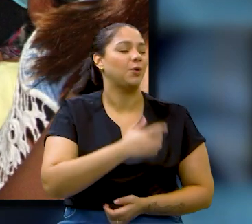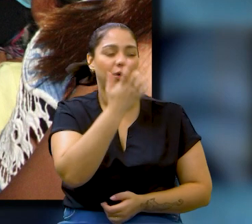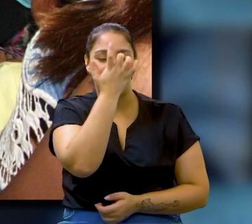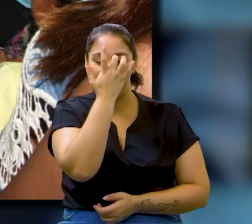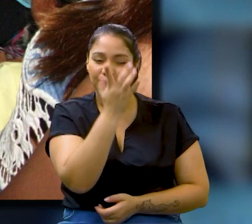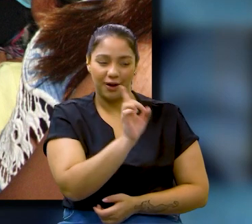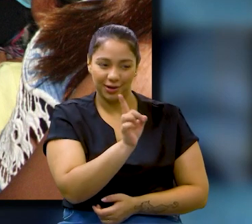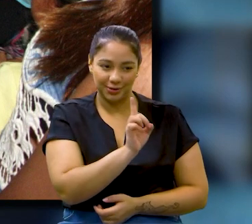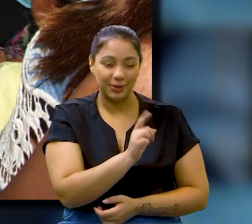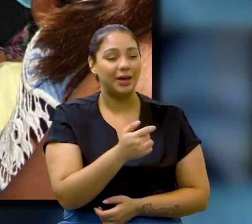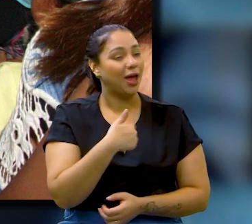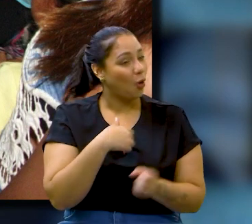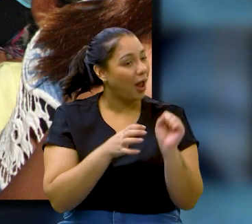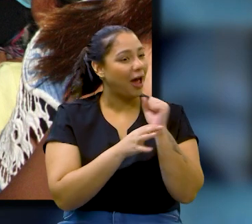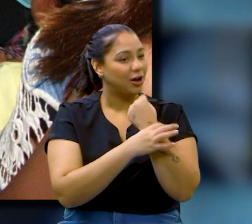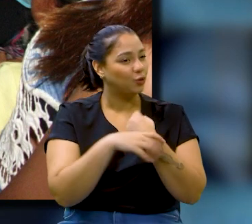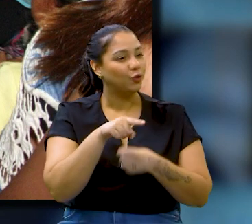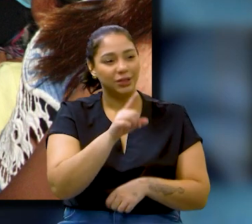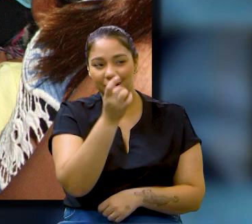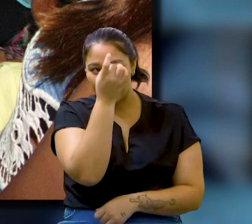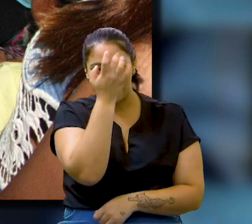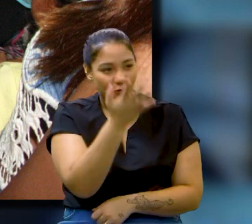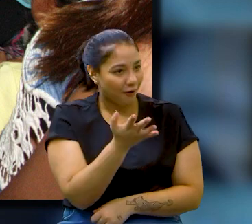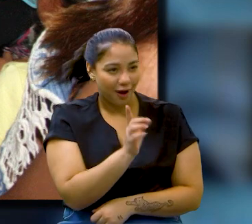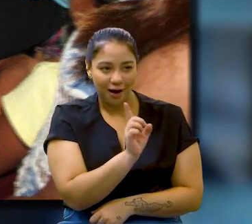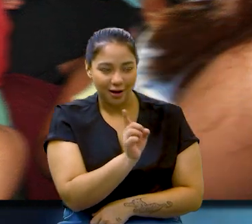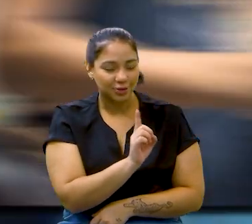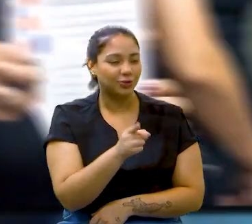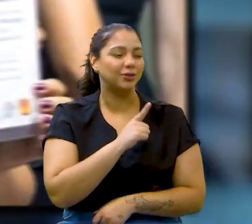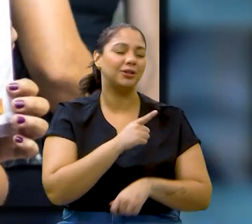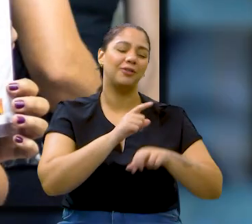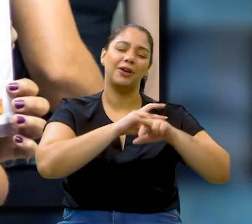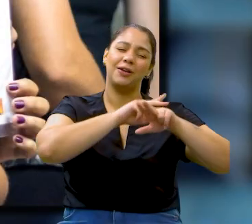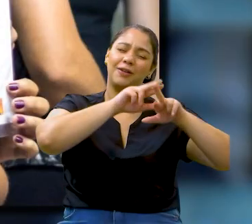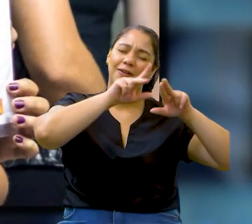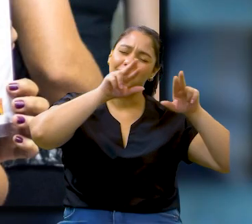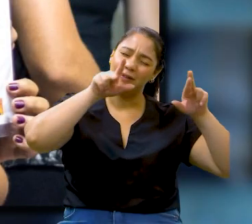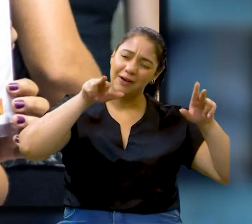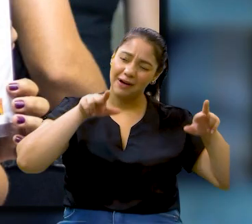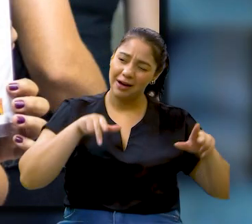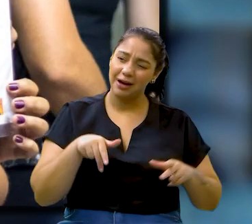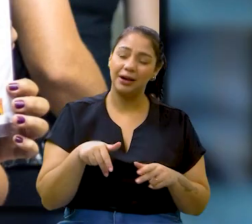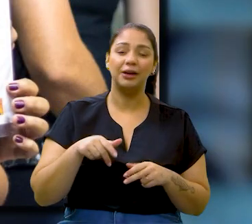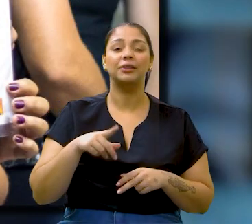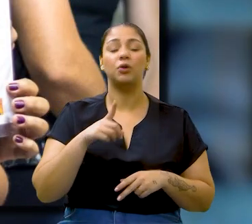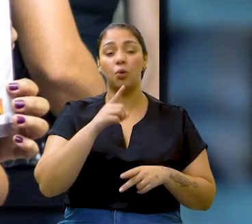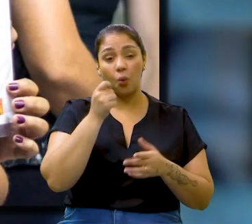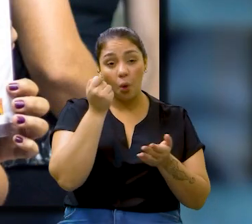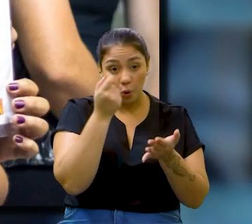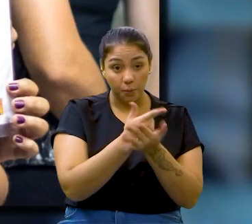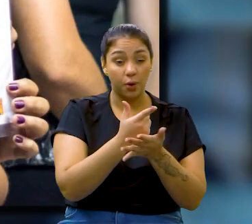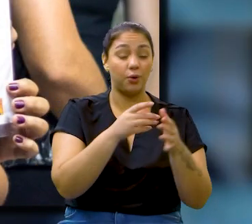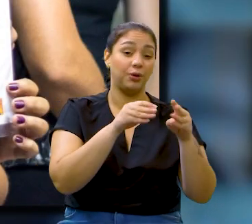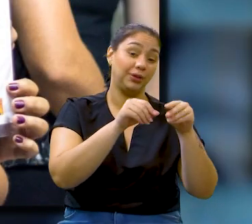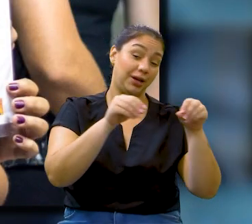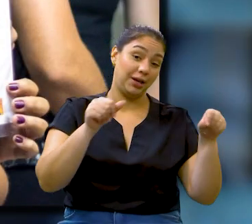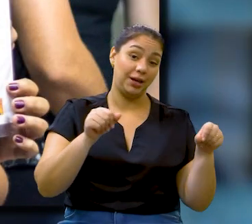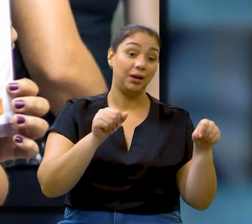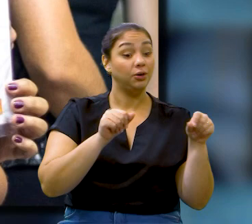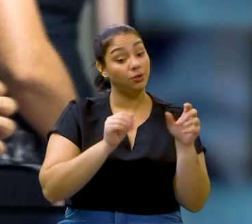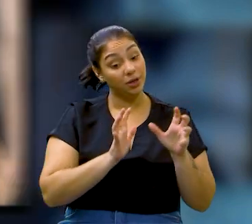eu posso te garantir, não foi fácil. Foram muitos reveses, inclusive a gente comprou o terreno e